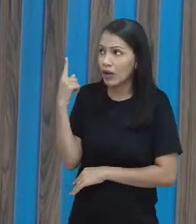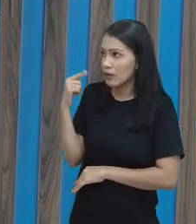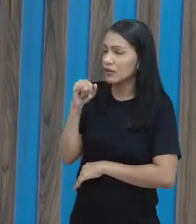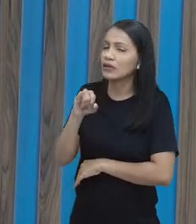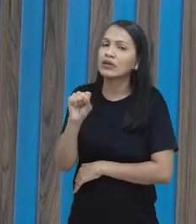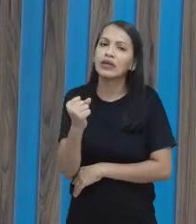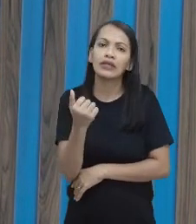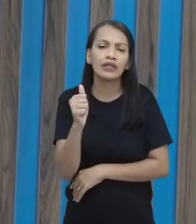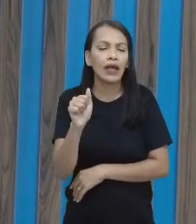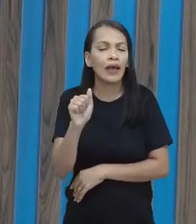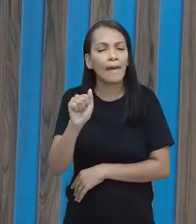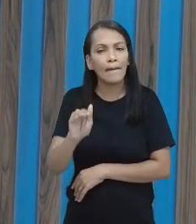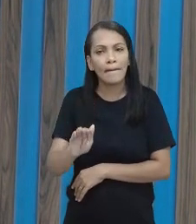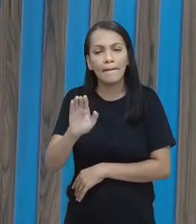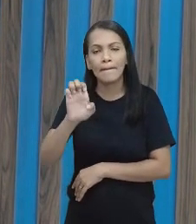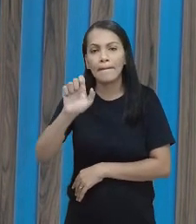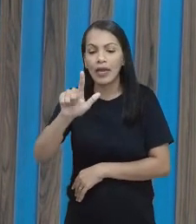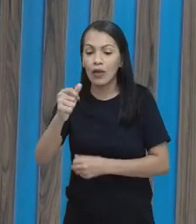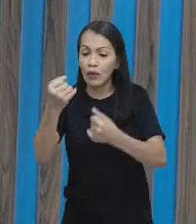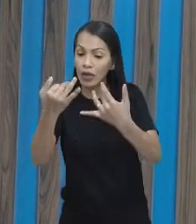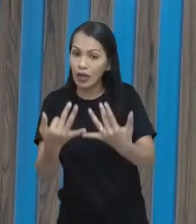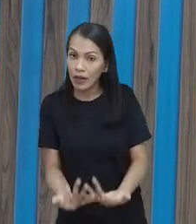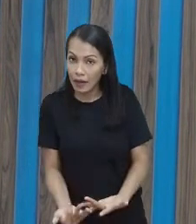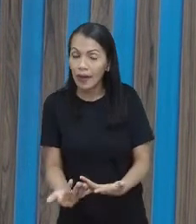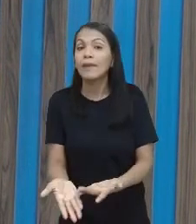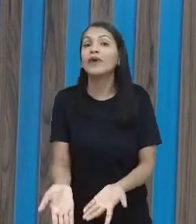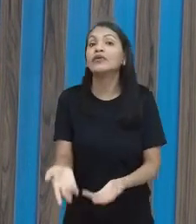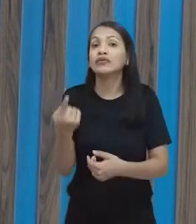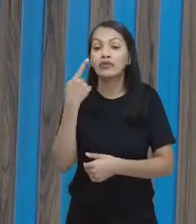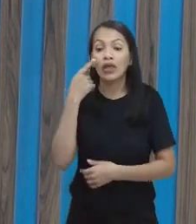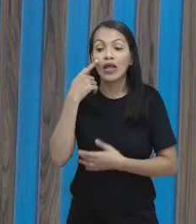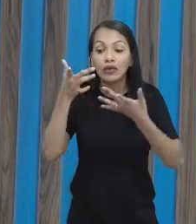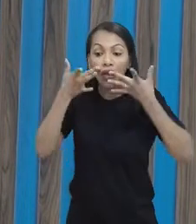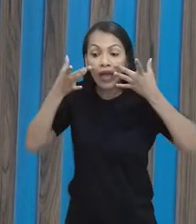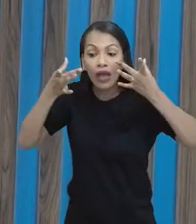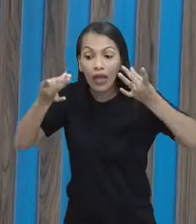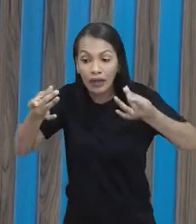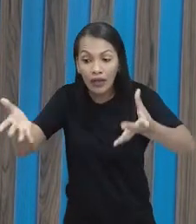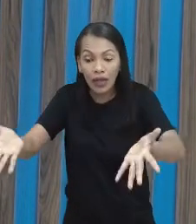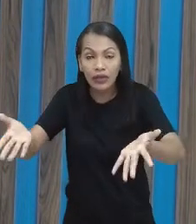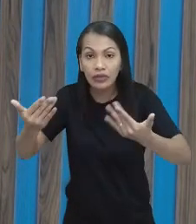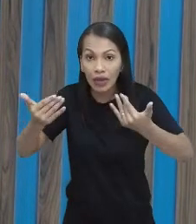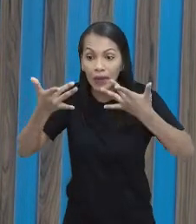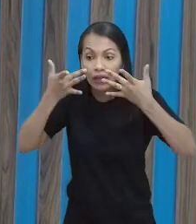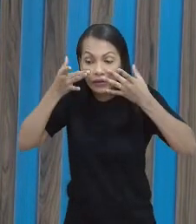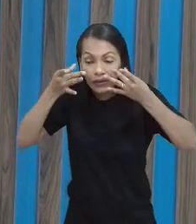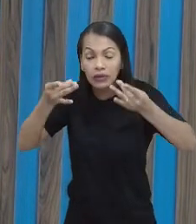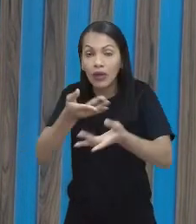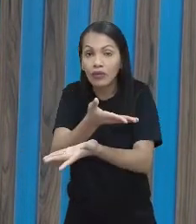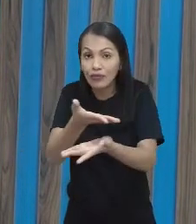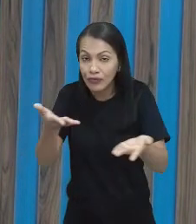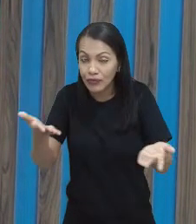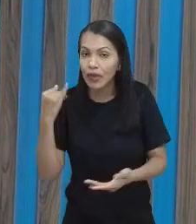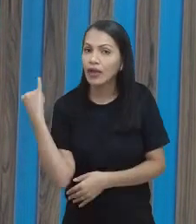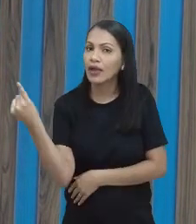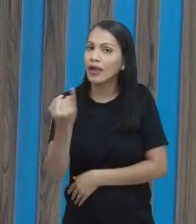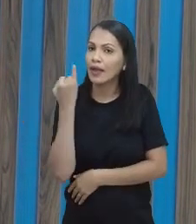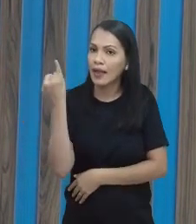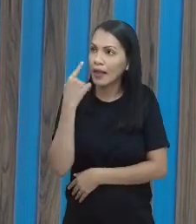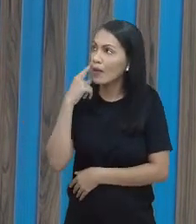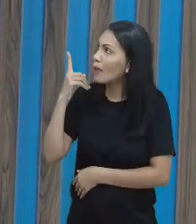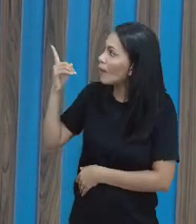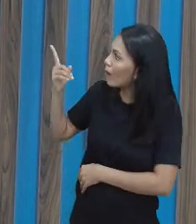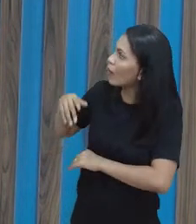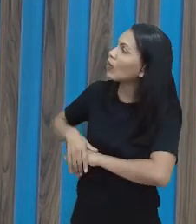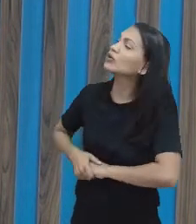gente agora, né? O mês de maio é esse mês aí de chamar a atenção para todas essas questões. É muito importante essas campanhas